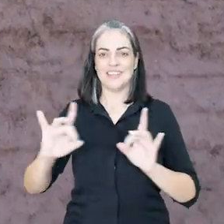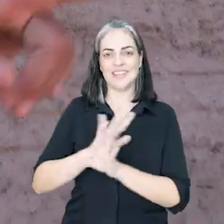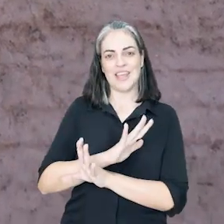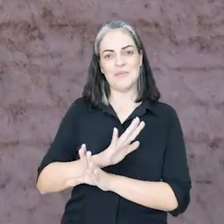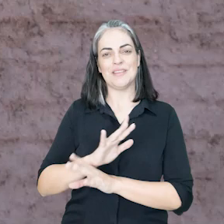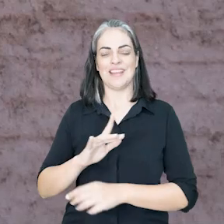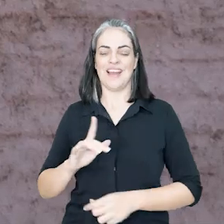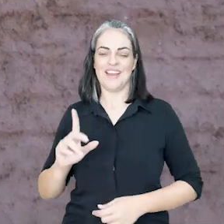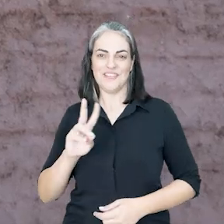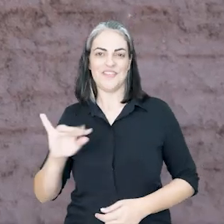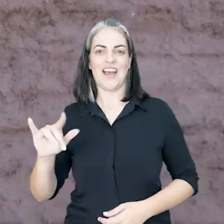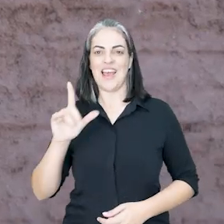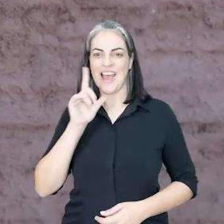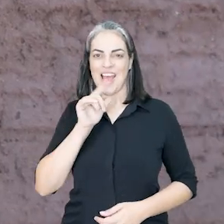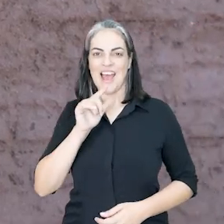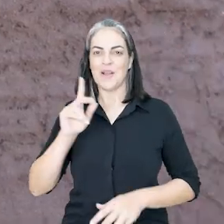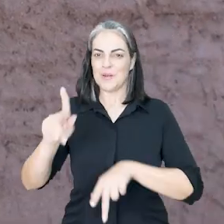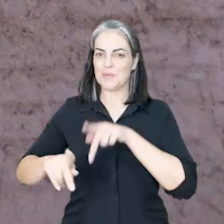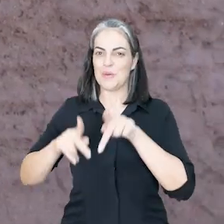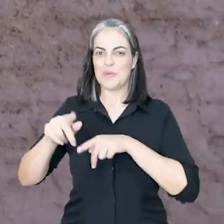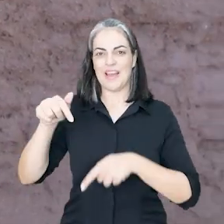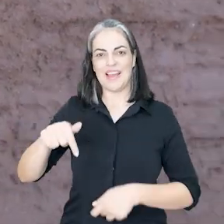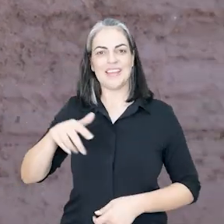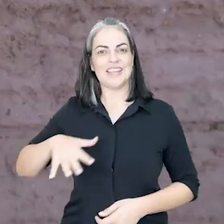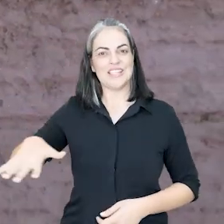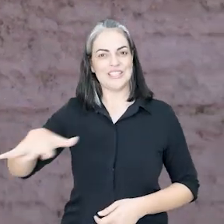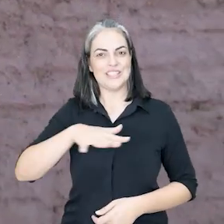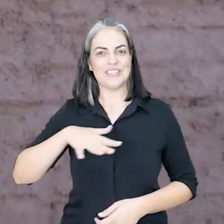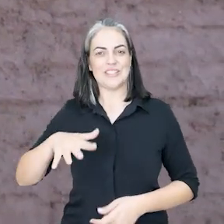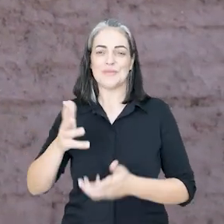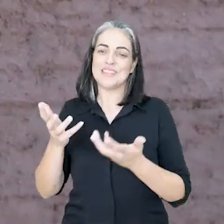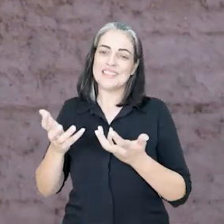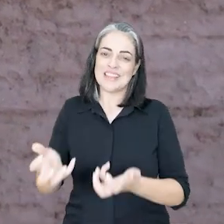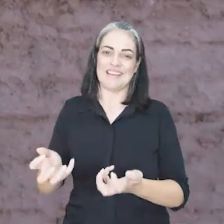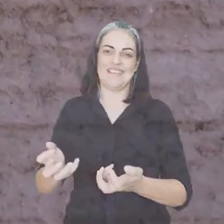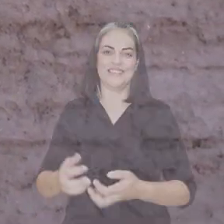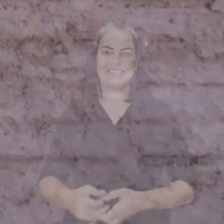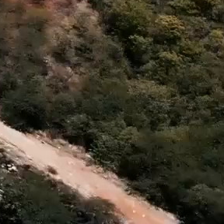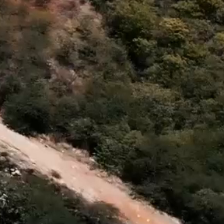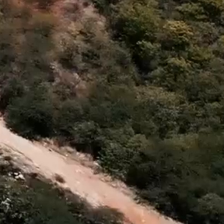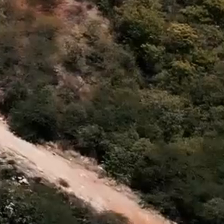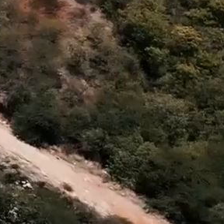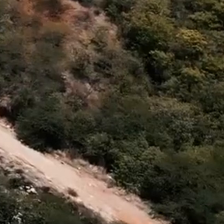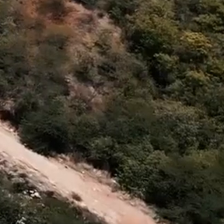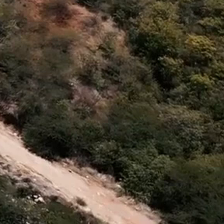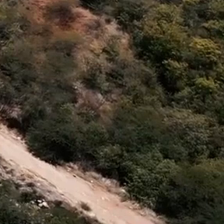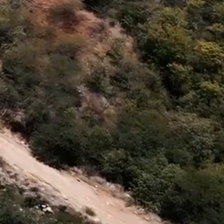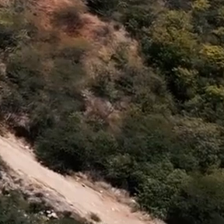ele vai terminar e vai deixar essa água para a população aqui da nossa região seca.